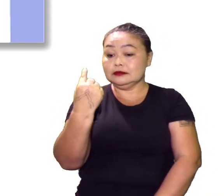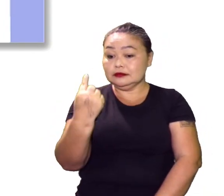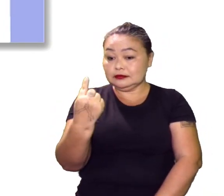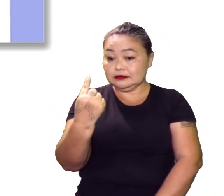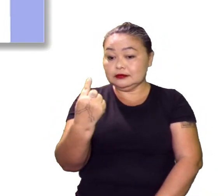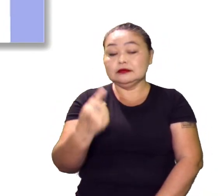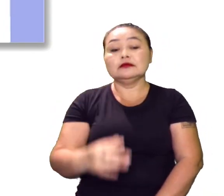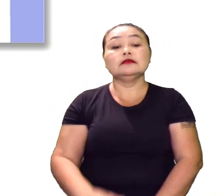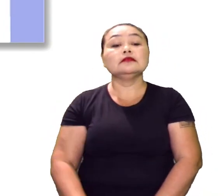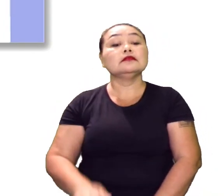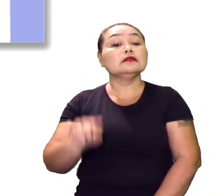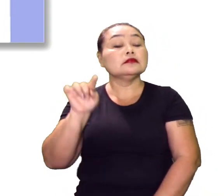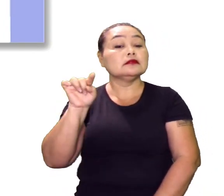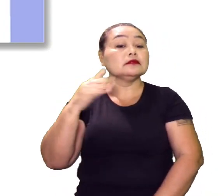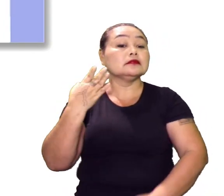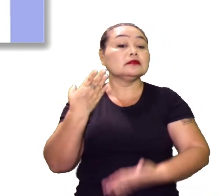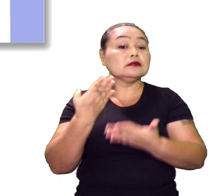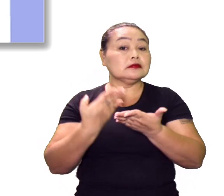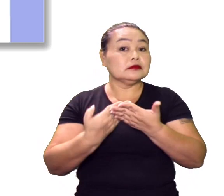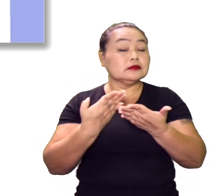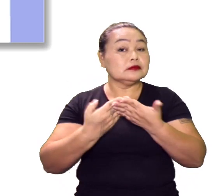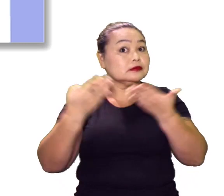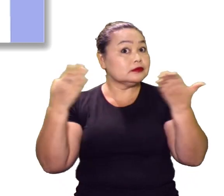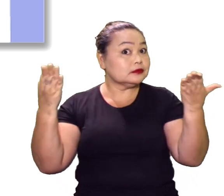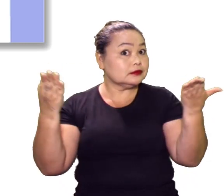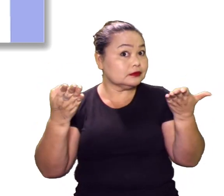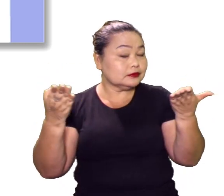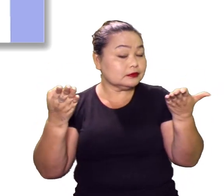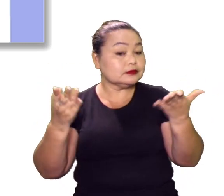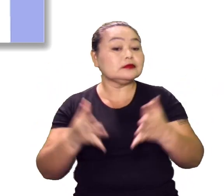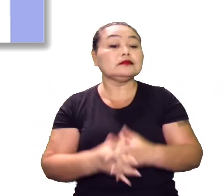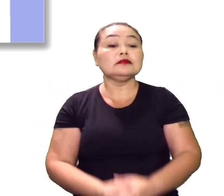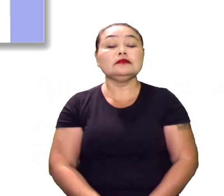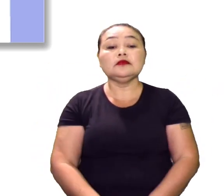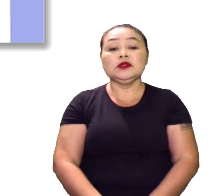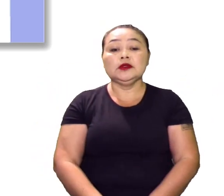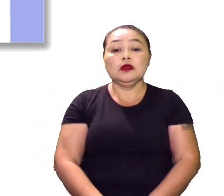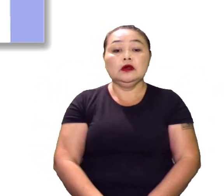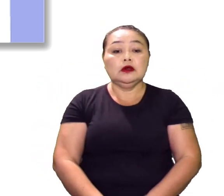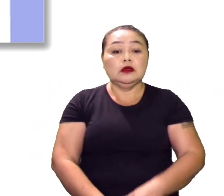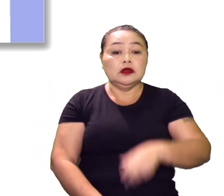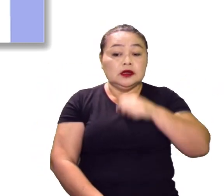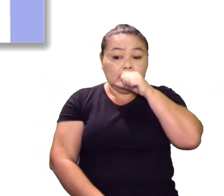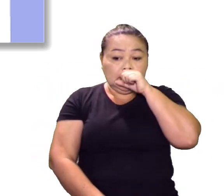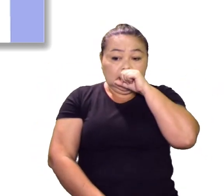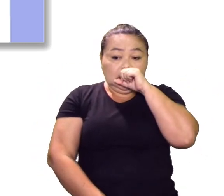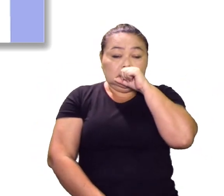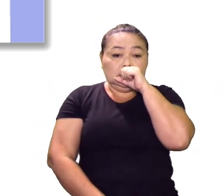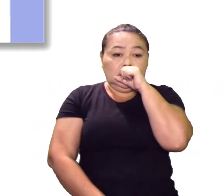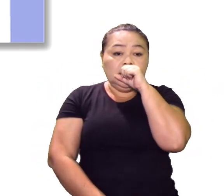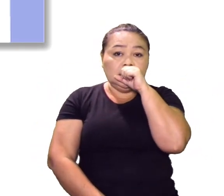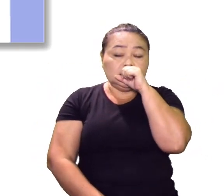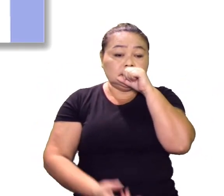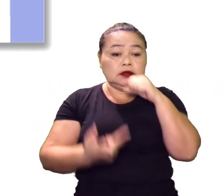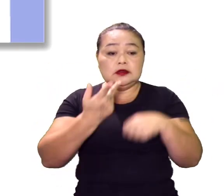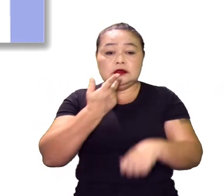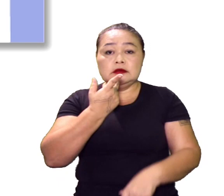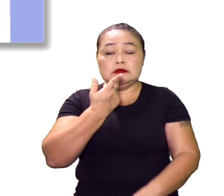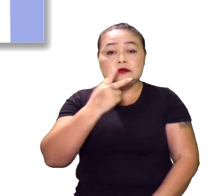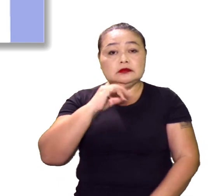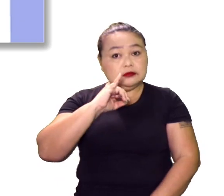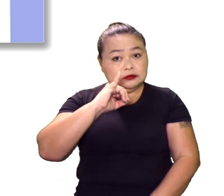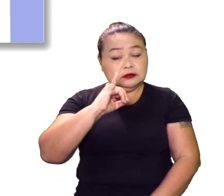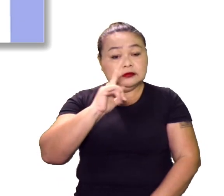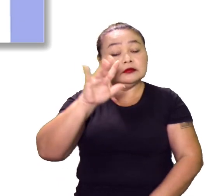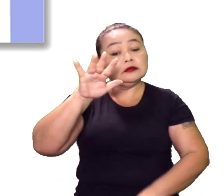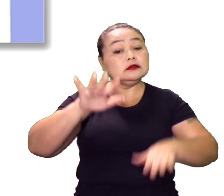de hoje a questão que a gente sempre está falando para vocês, que hora